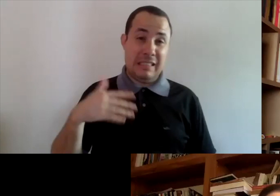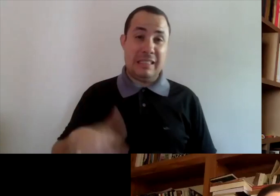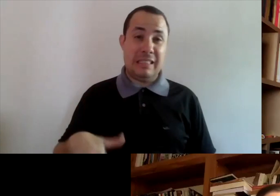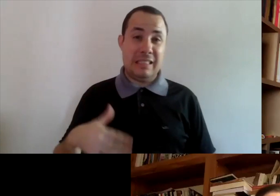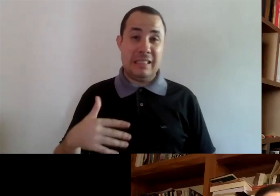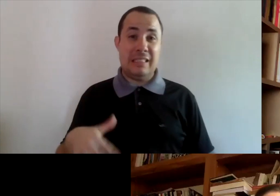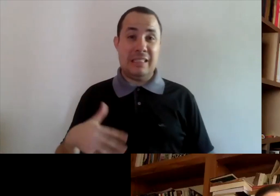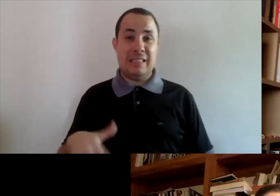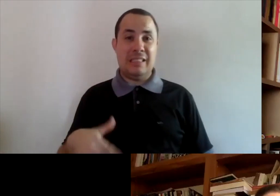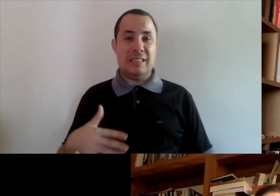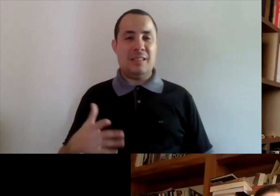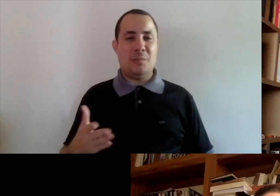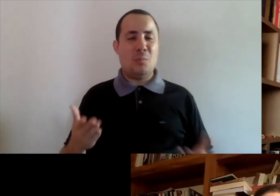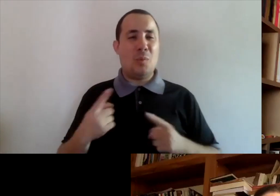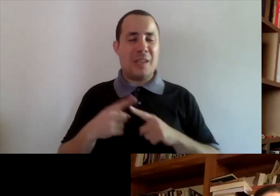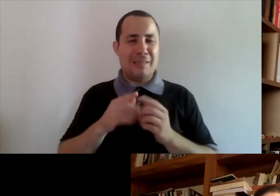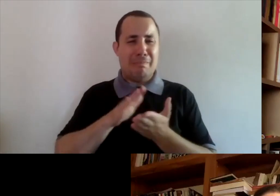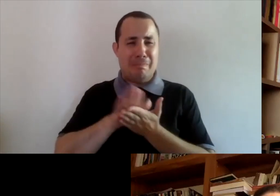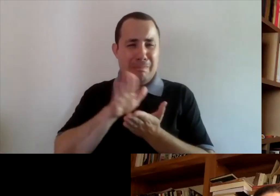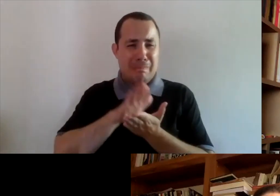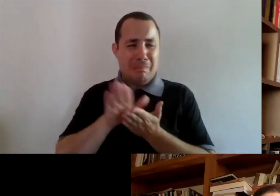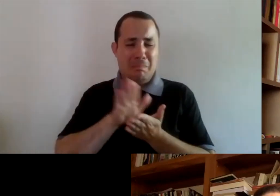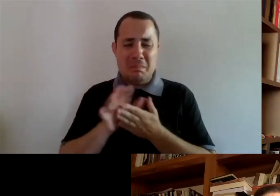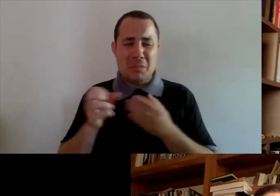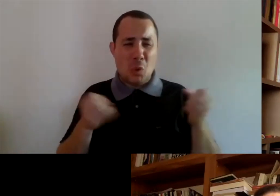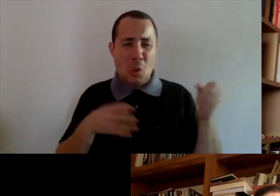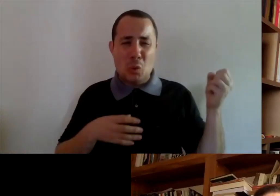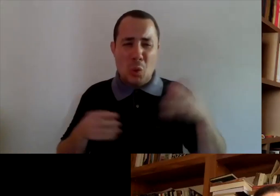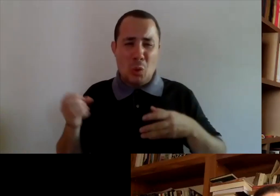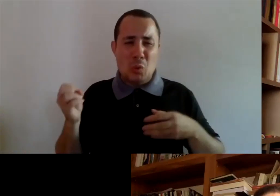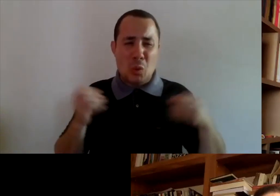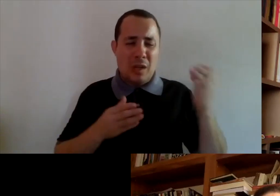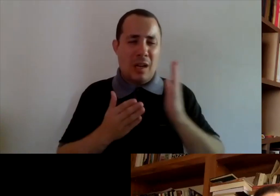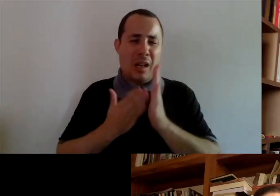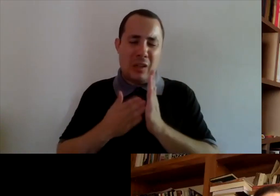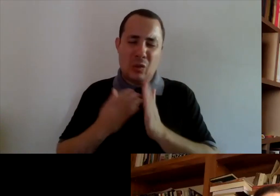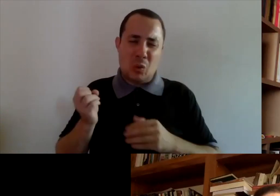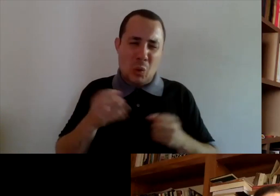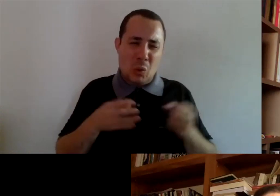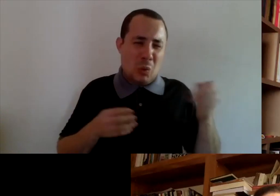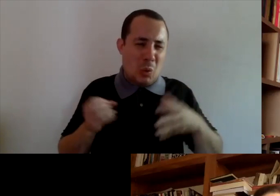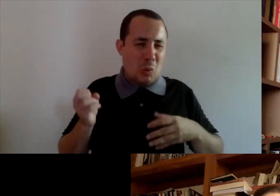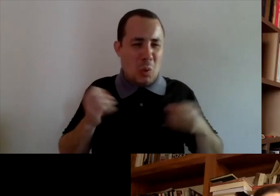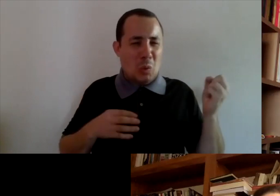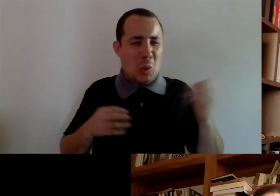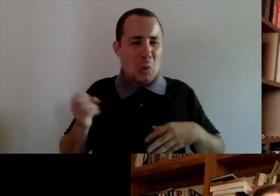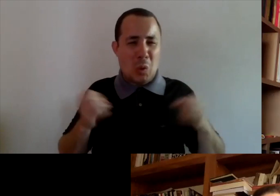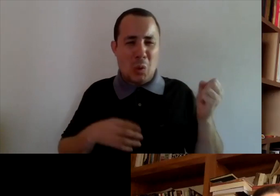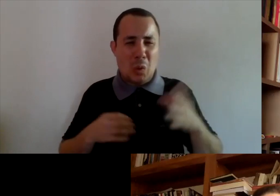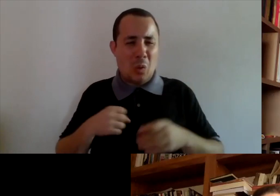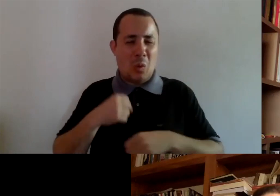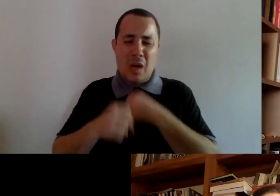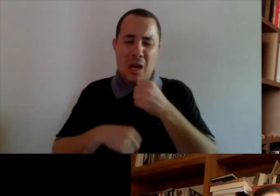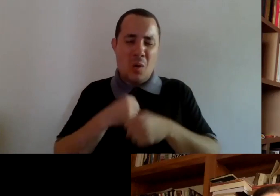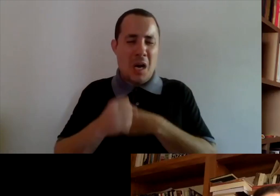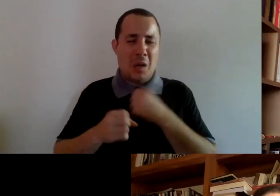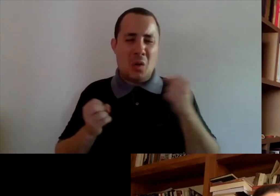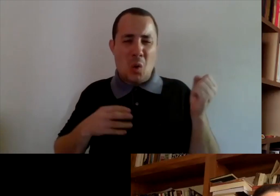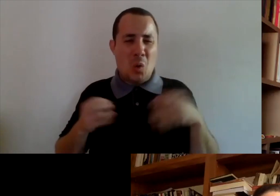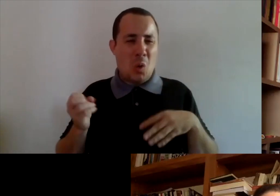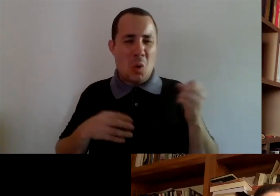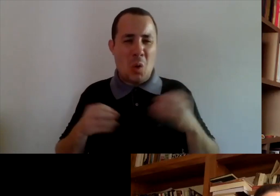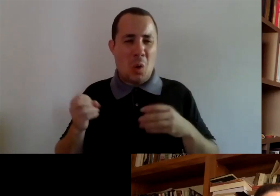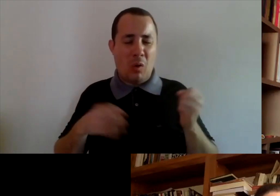se publica tanto, né, em que tem saído tantos livros novos, é um desafio muito grande. Então,